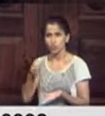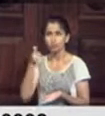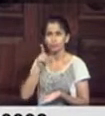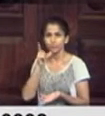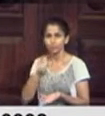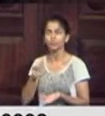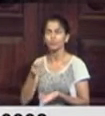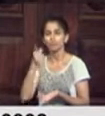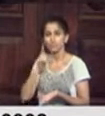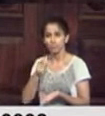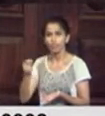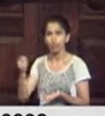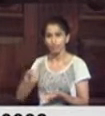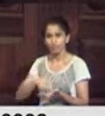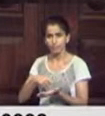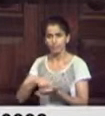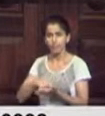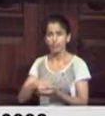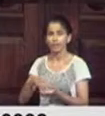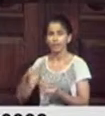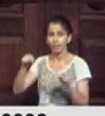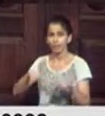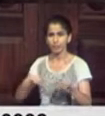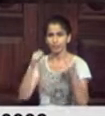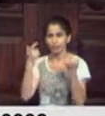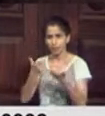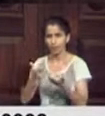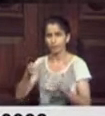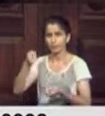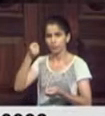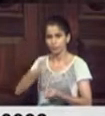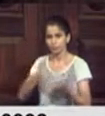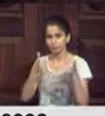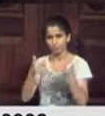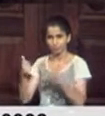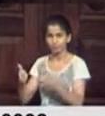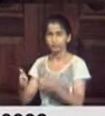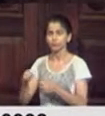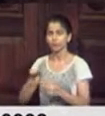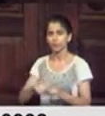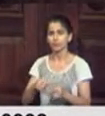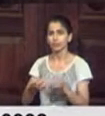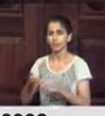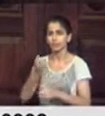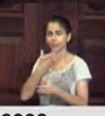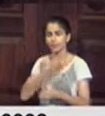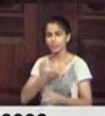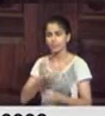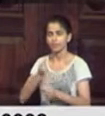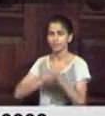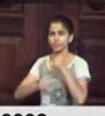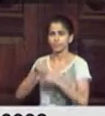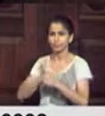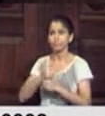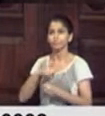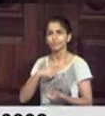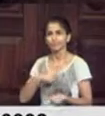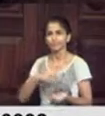lei orçamentária. Nós temos que também verificar a oportunidade de aumento de receitas,